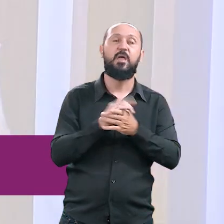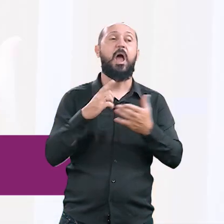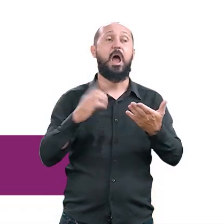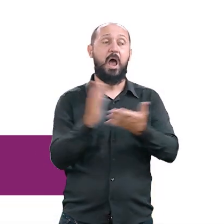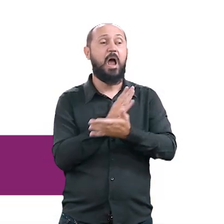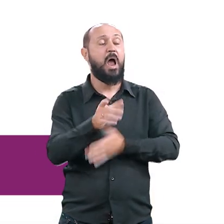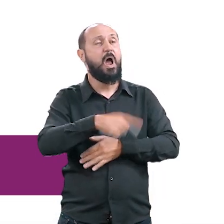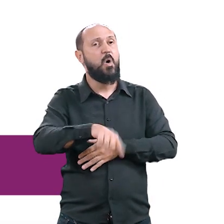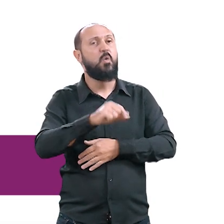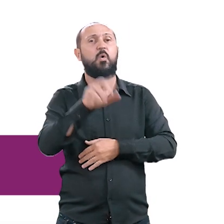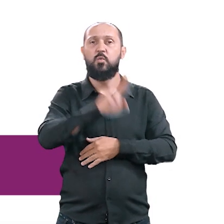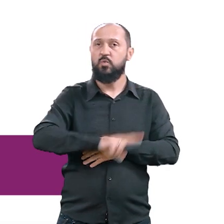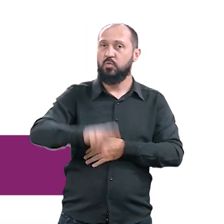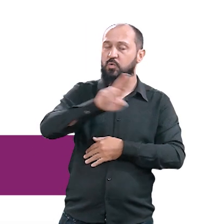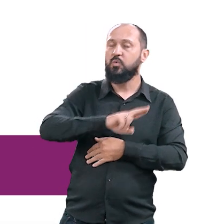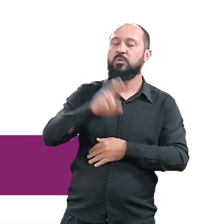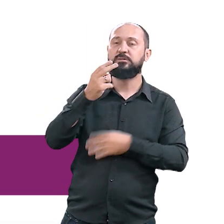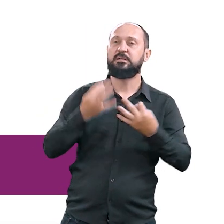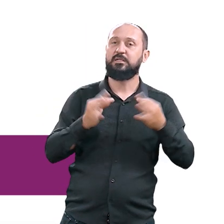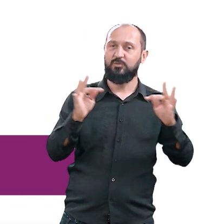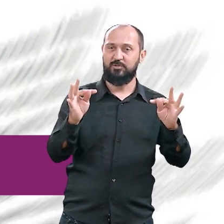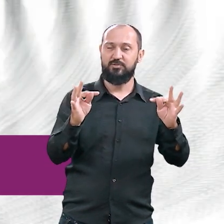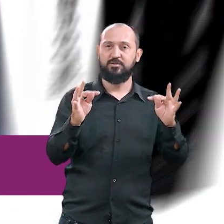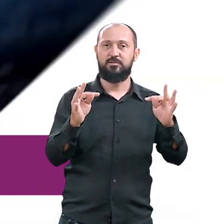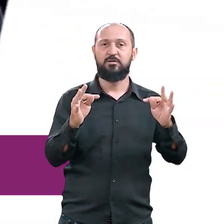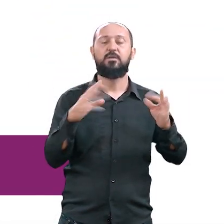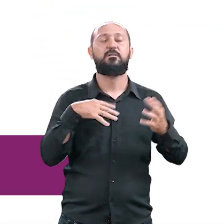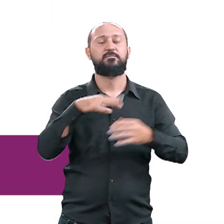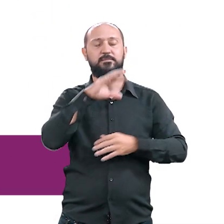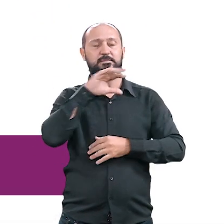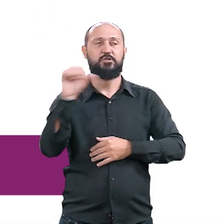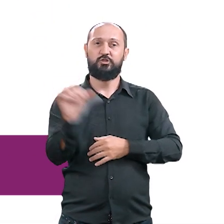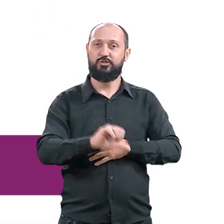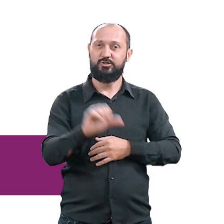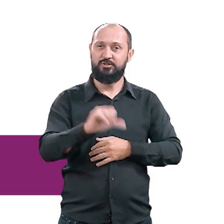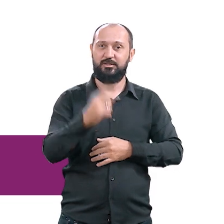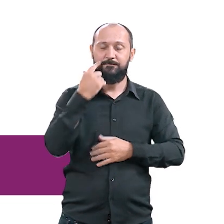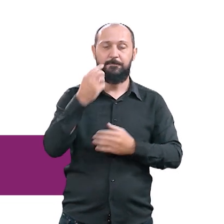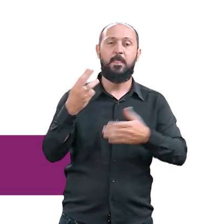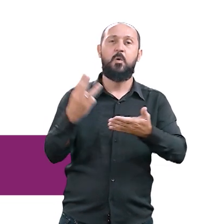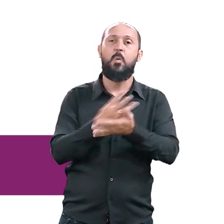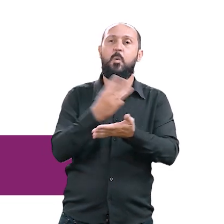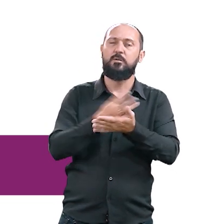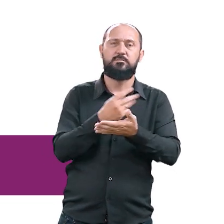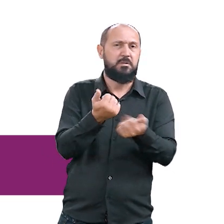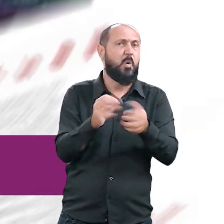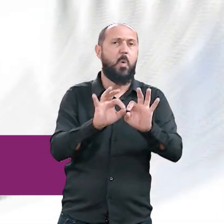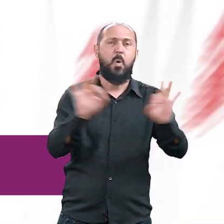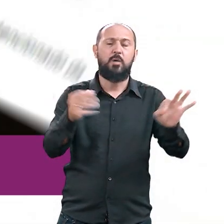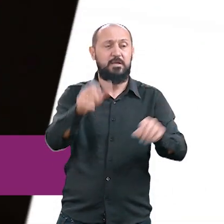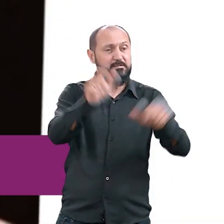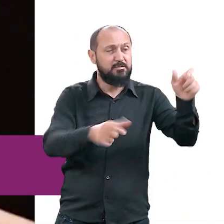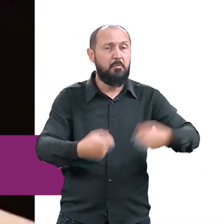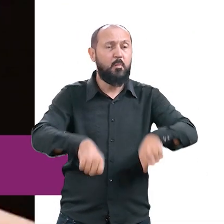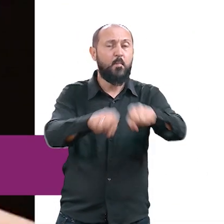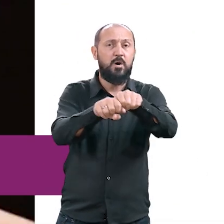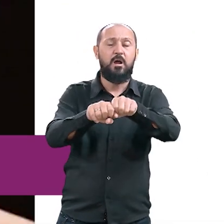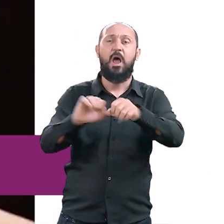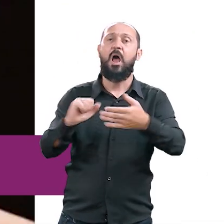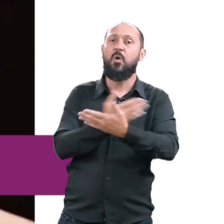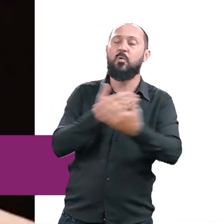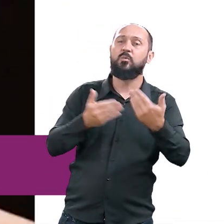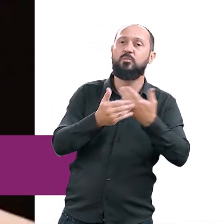atrás do computador ou pelo celular, criando, escrevendo, gravando áudios, produzindo vídeos. Foi uma